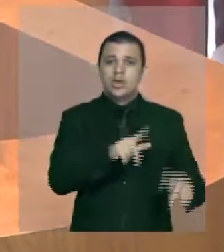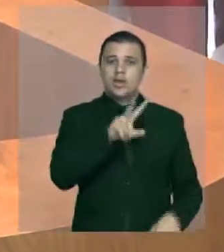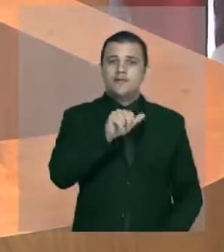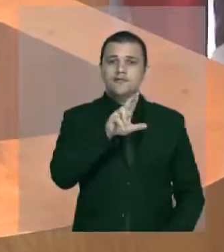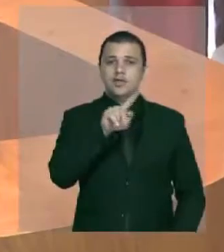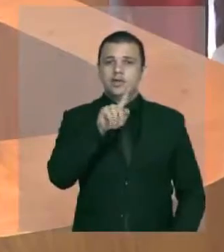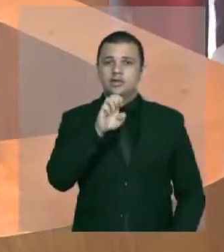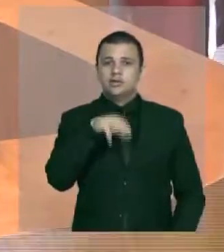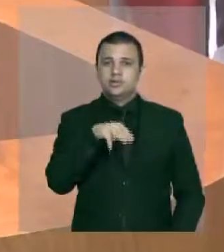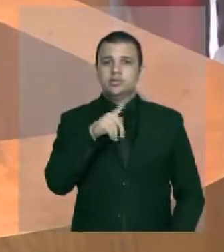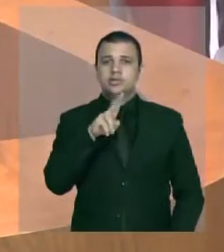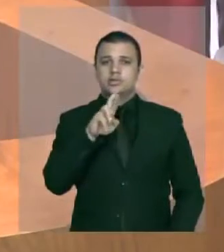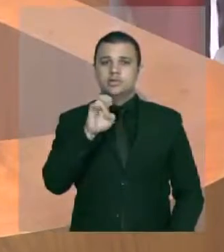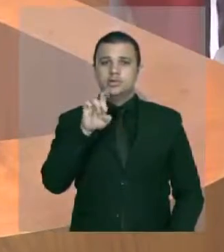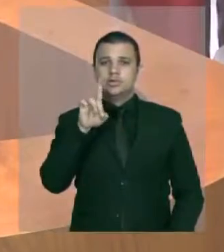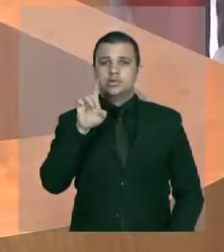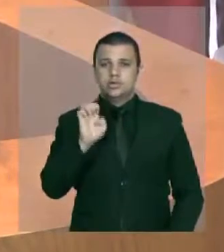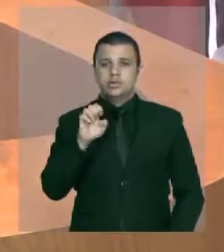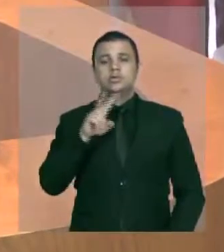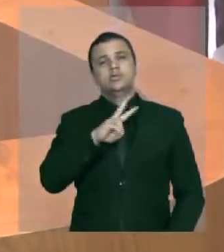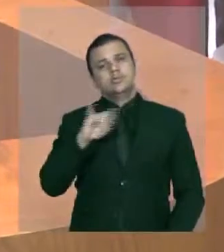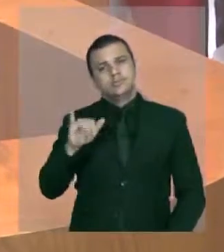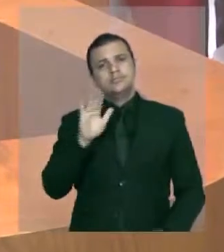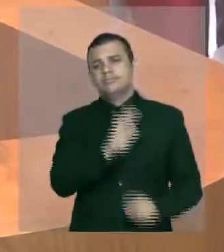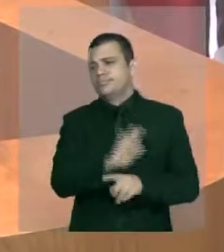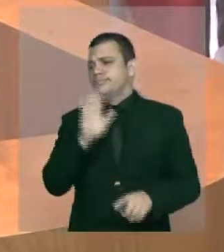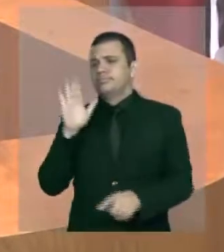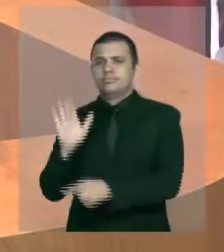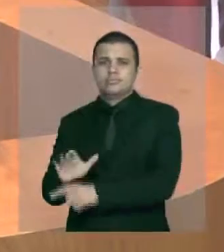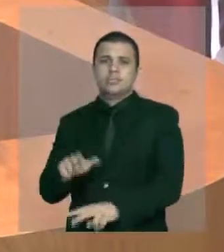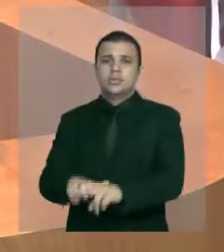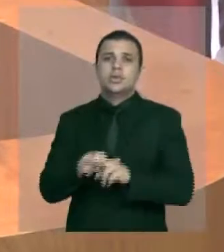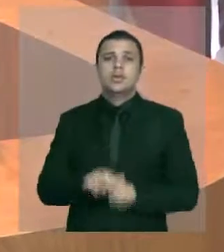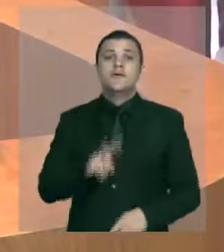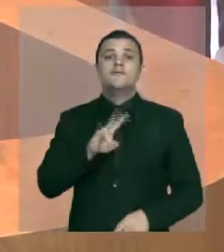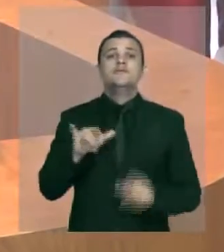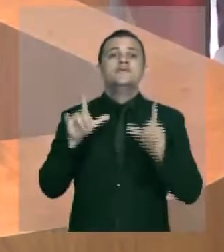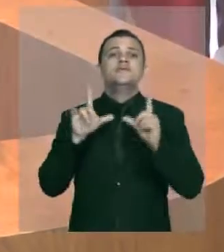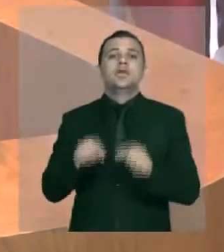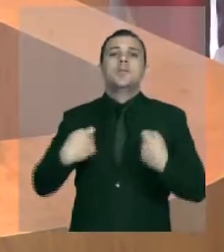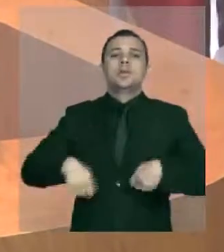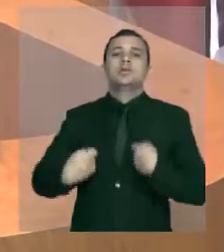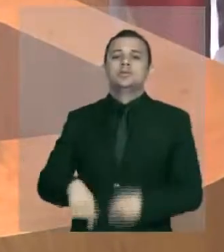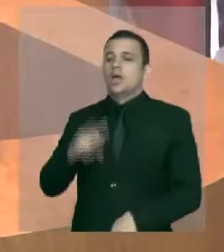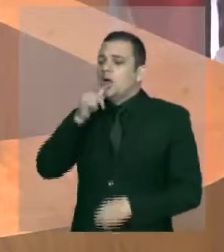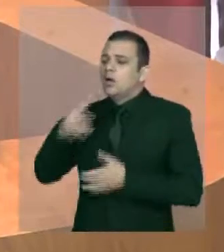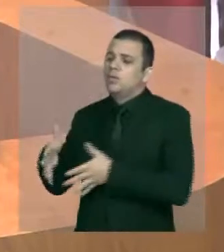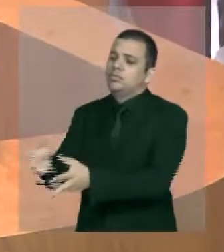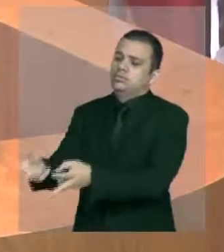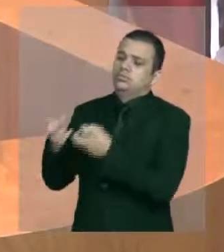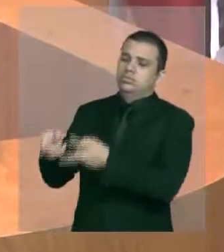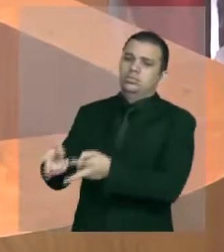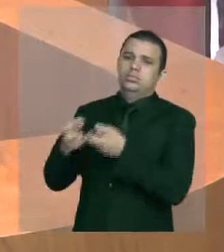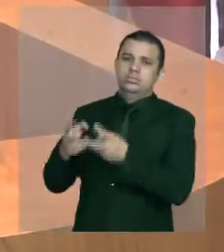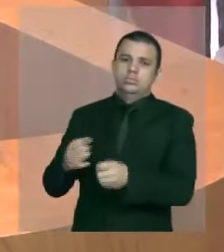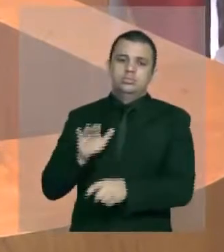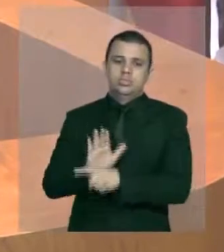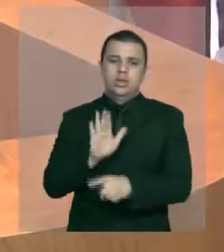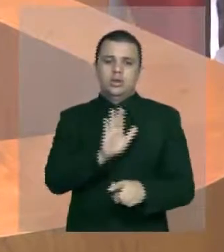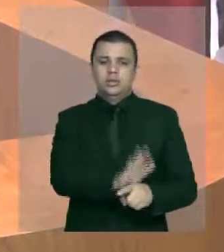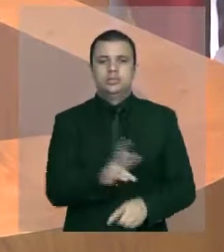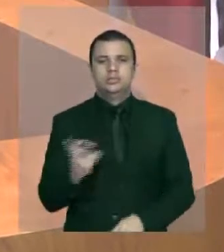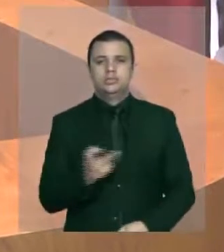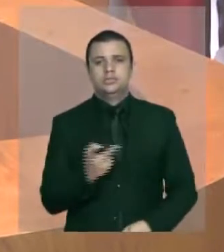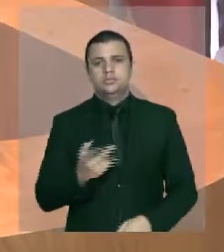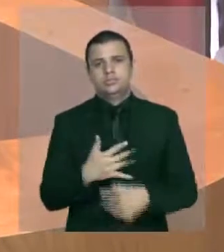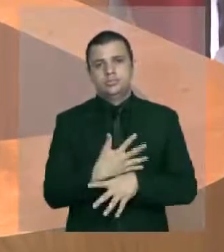o que diminuiria muito a necessidade dessa captação para o abastecimento nessas regiões periféricas da